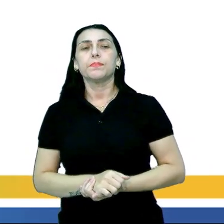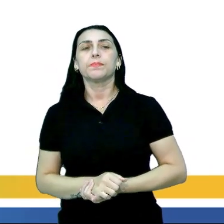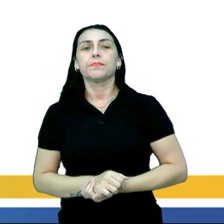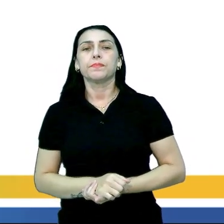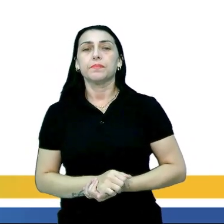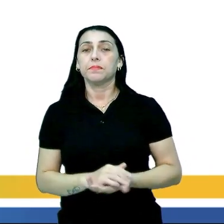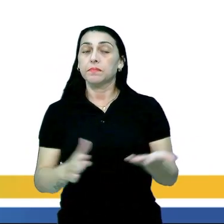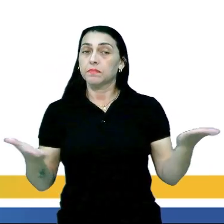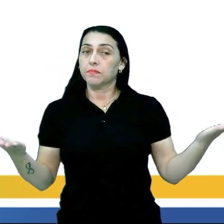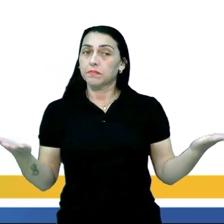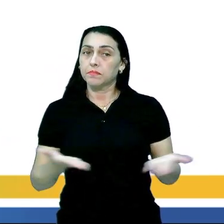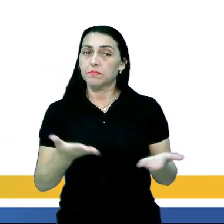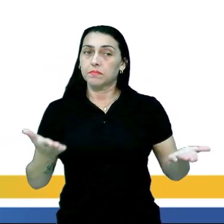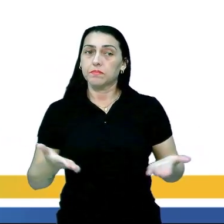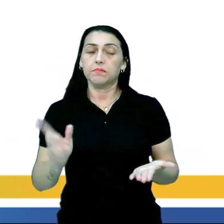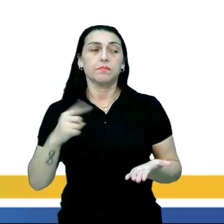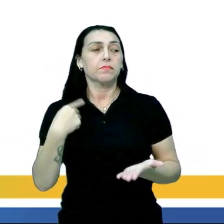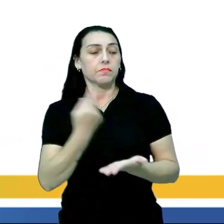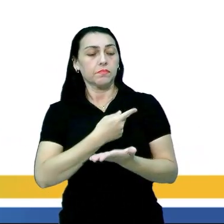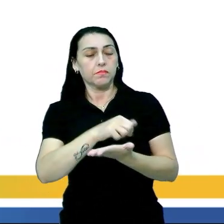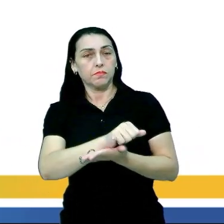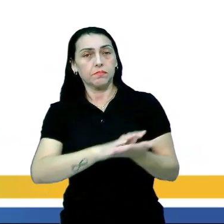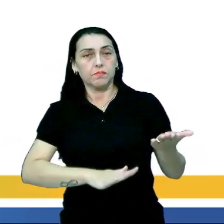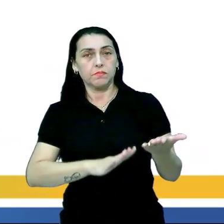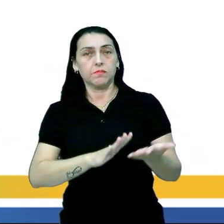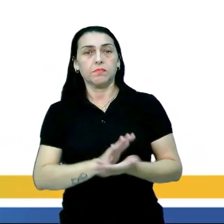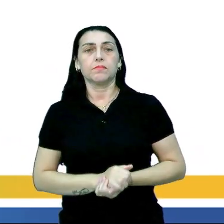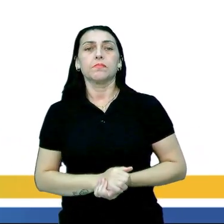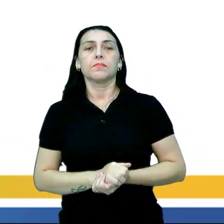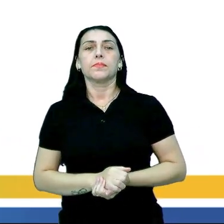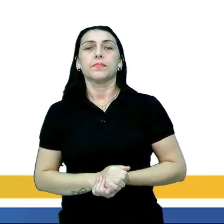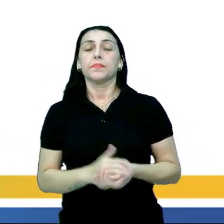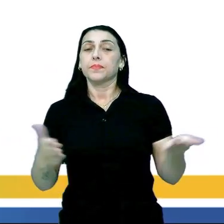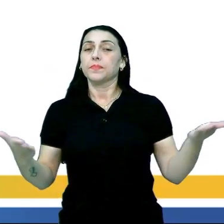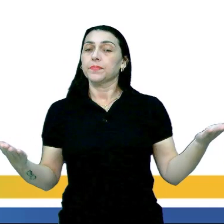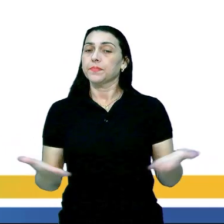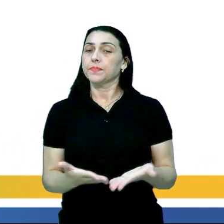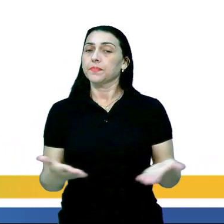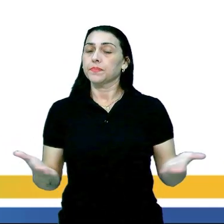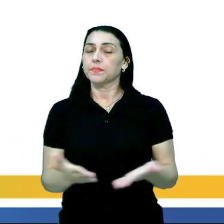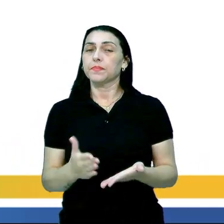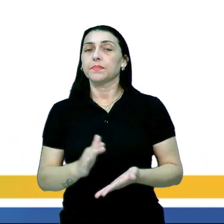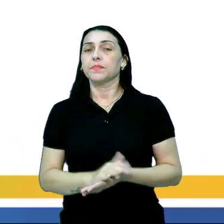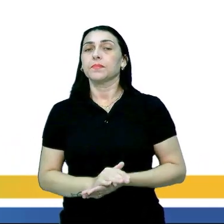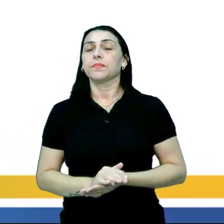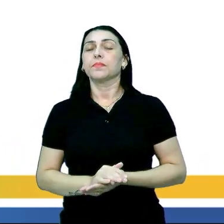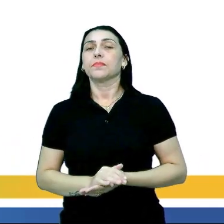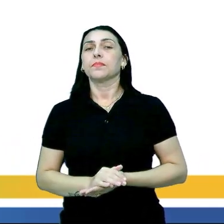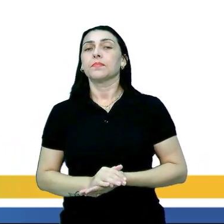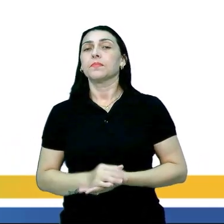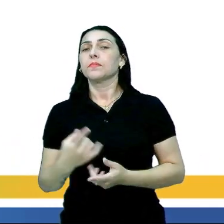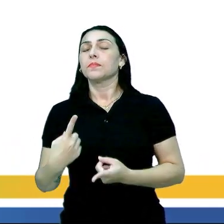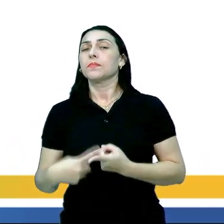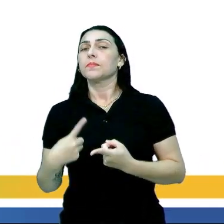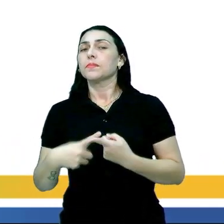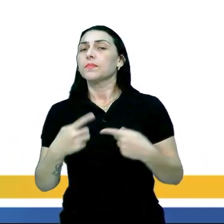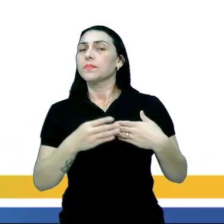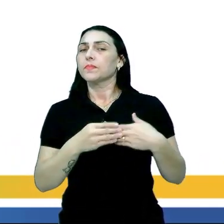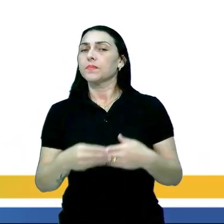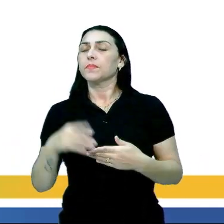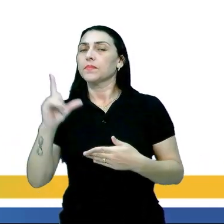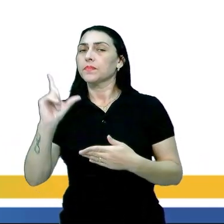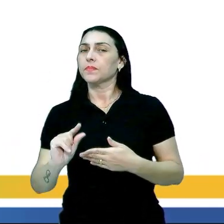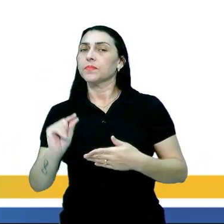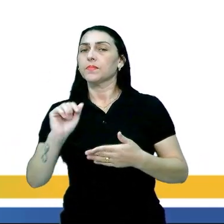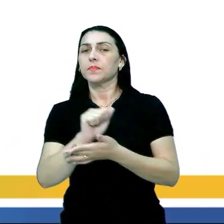Bom, agora nós vamos para os nossos exercícios. O nosso exercício de hoje, ele é bem interessante porque ele vai trazer um pouco